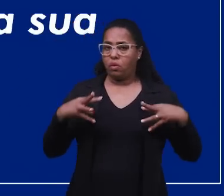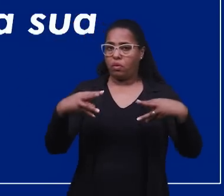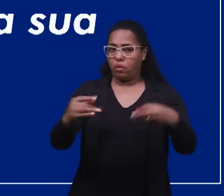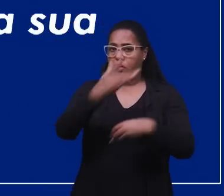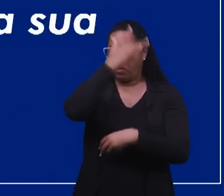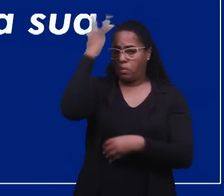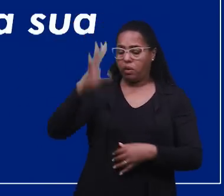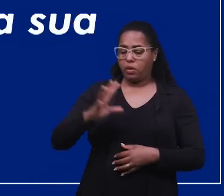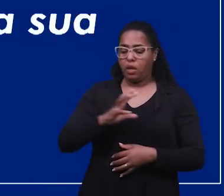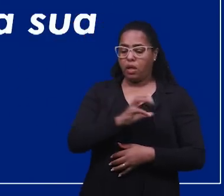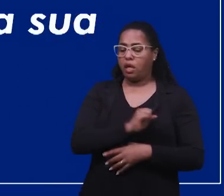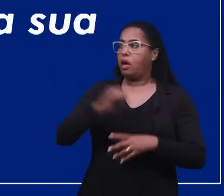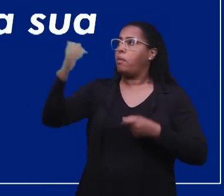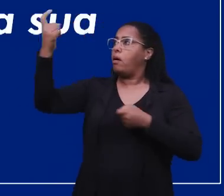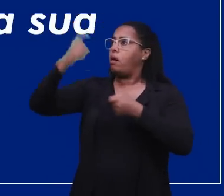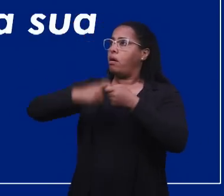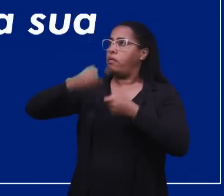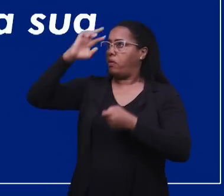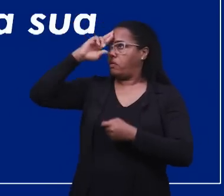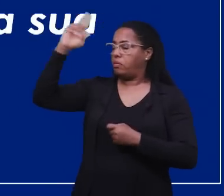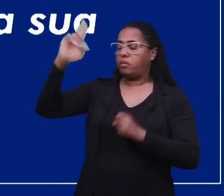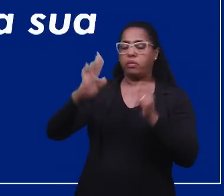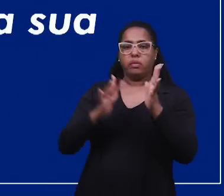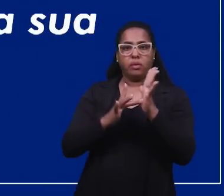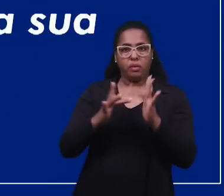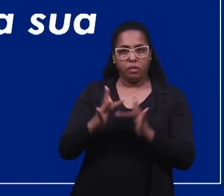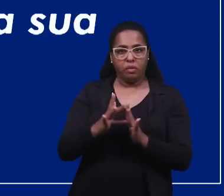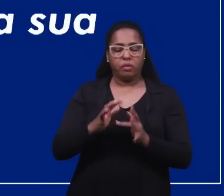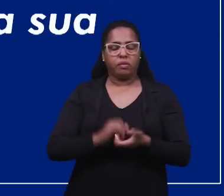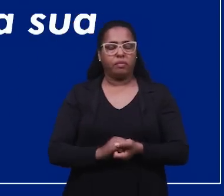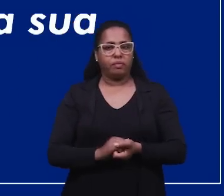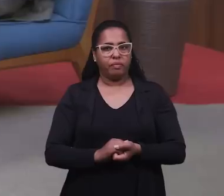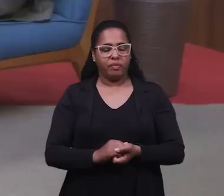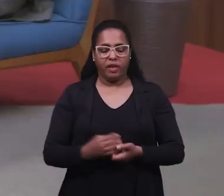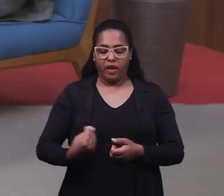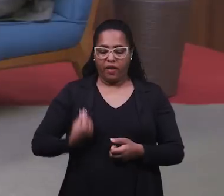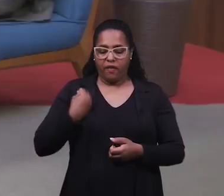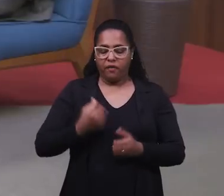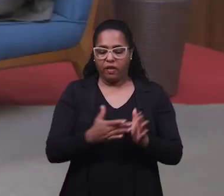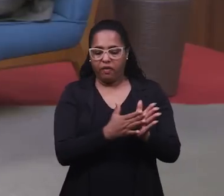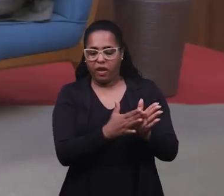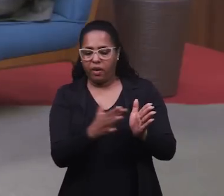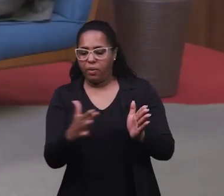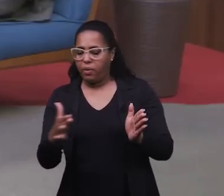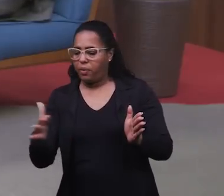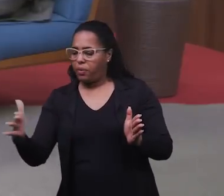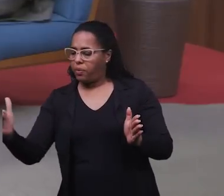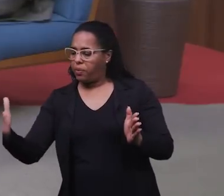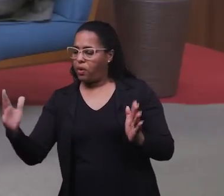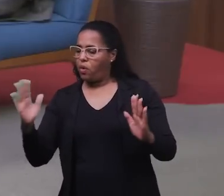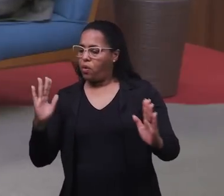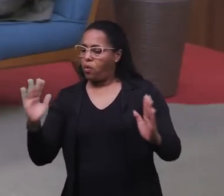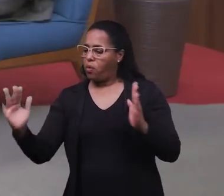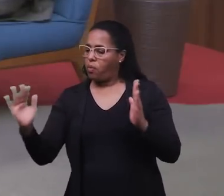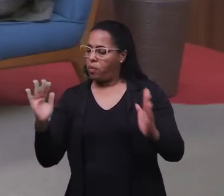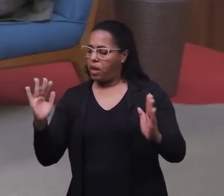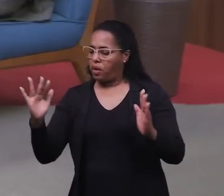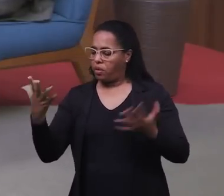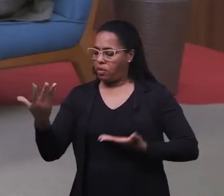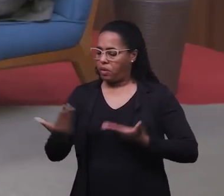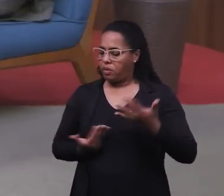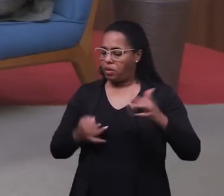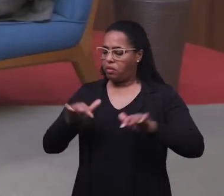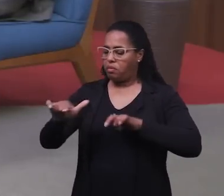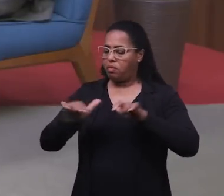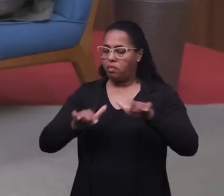a todos os que amarem a sua vinda. É viver uma carreira de fé, é viver uma carreira